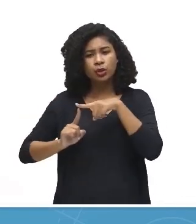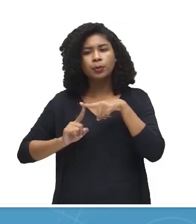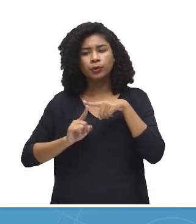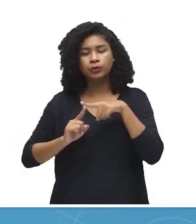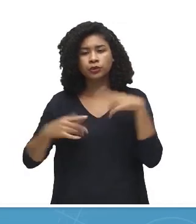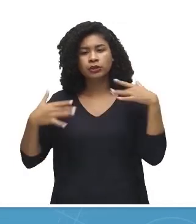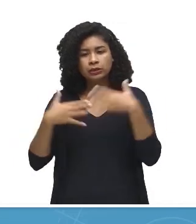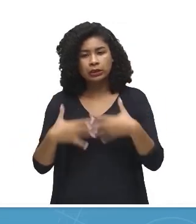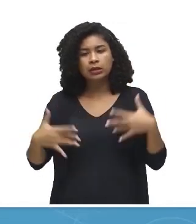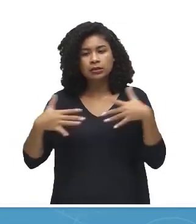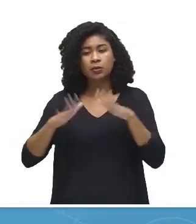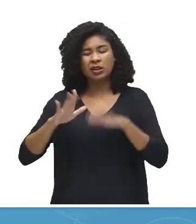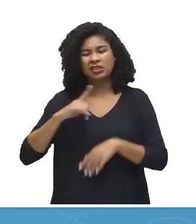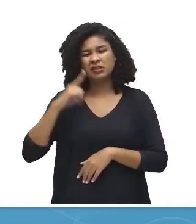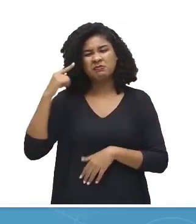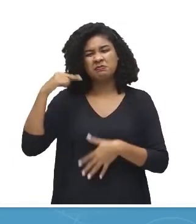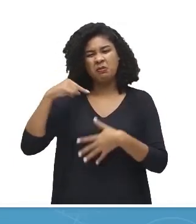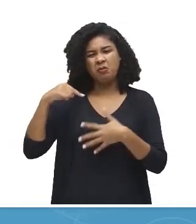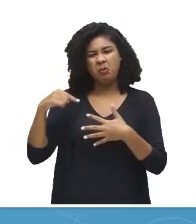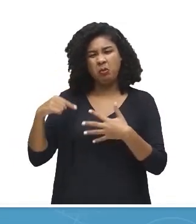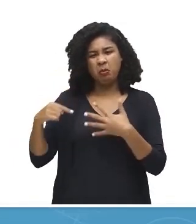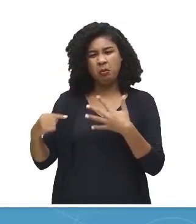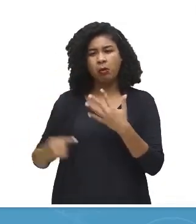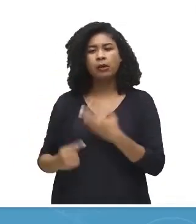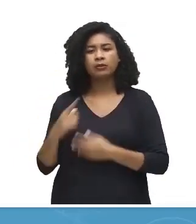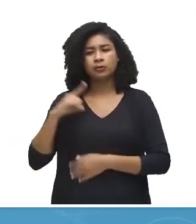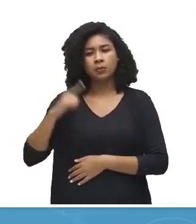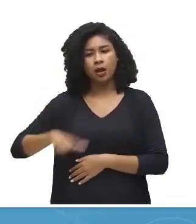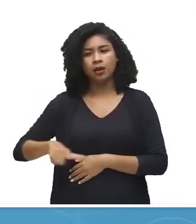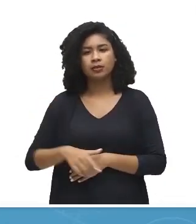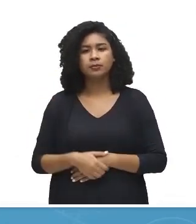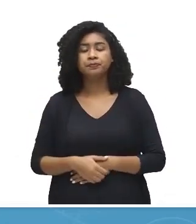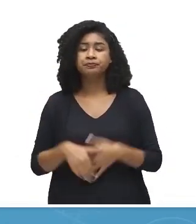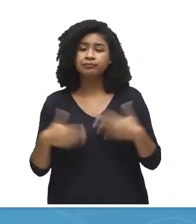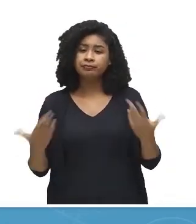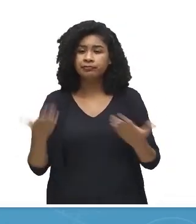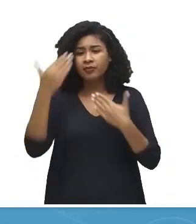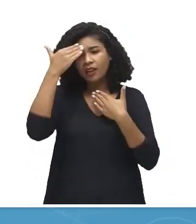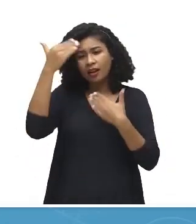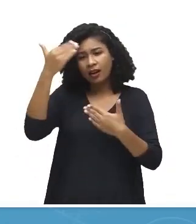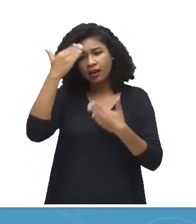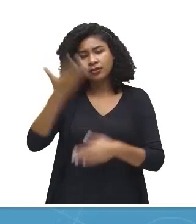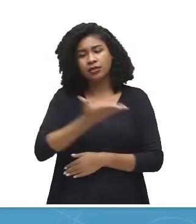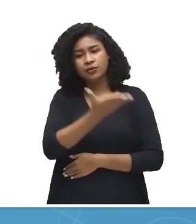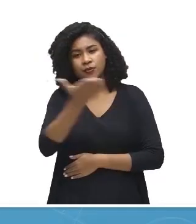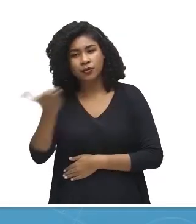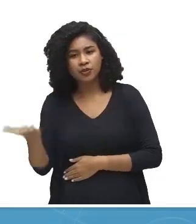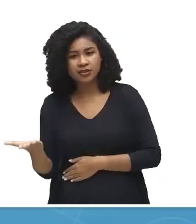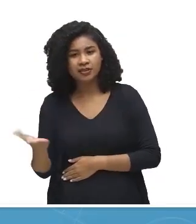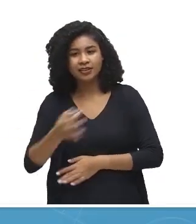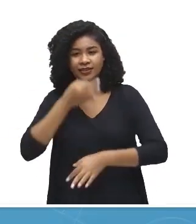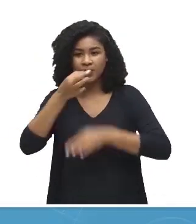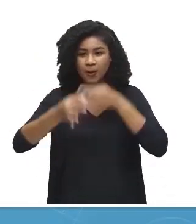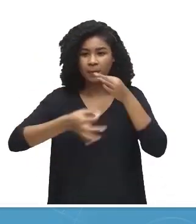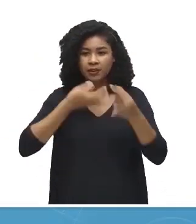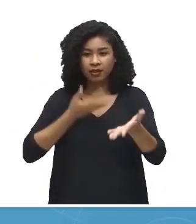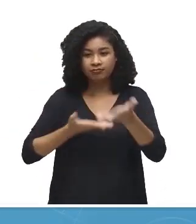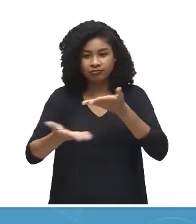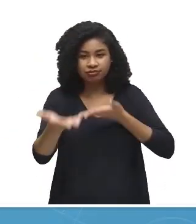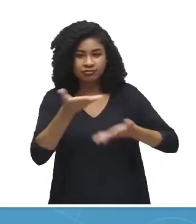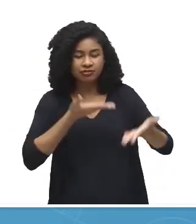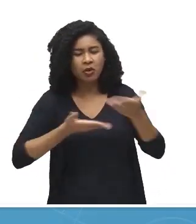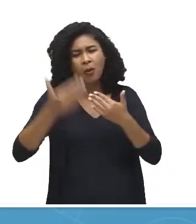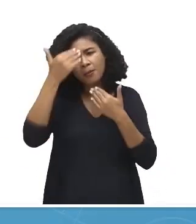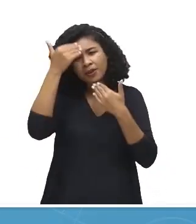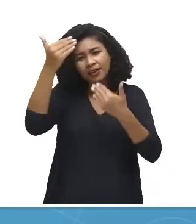a gente viu que tem muitos outros, tá? Então, a gente agradece aí a participação de vocês, né? Obrigada por